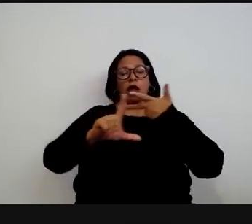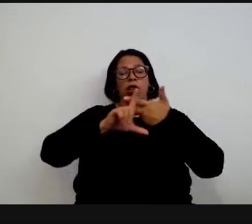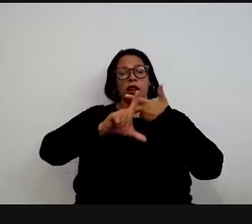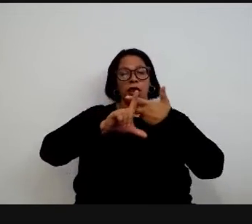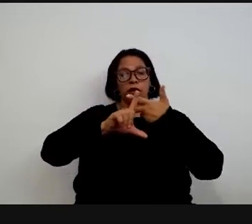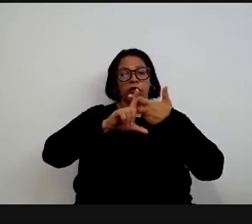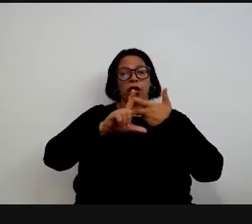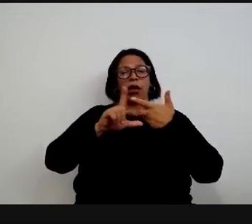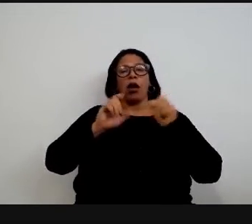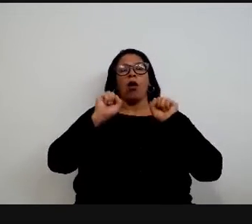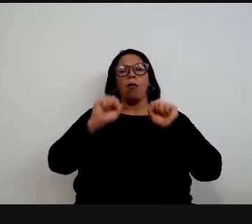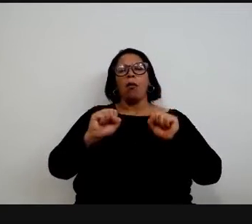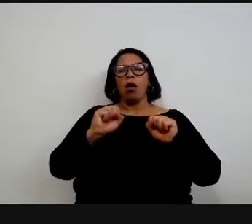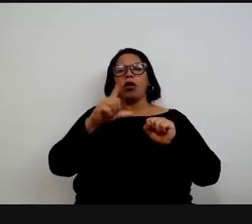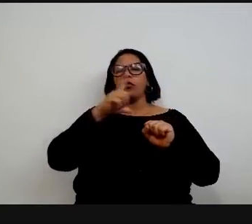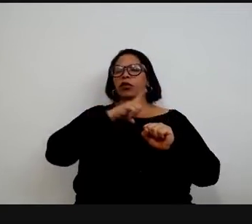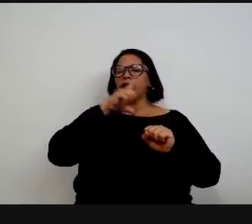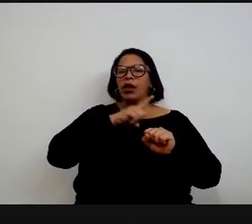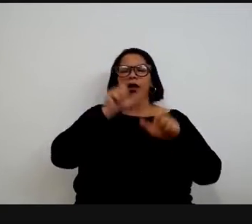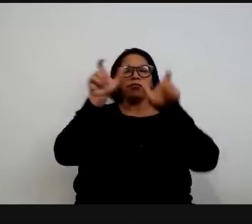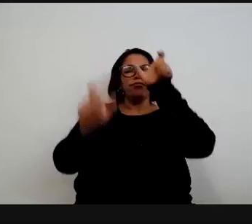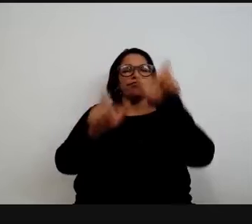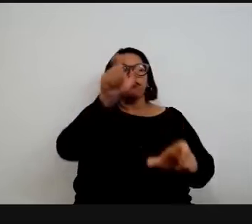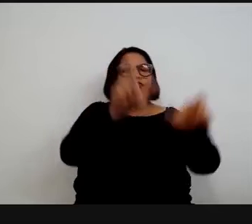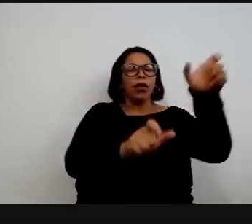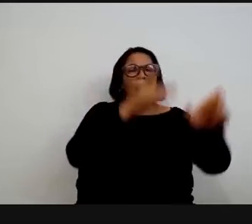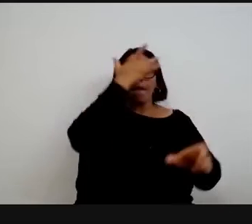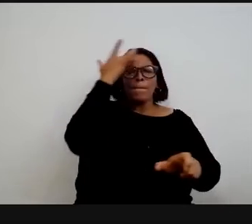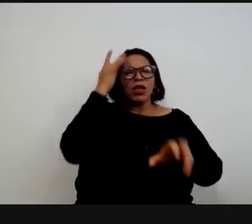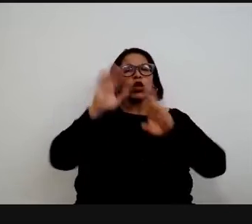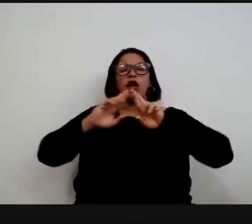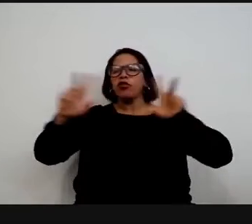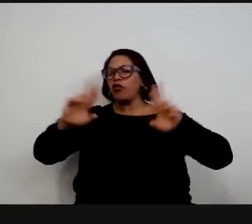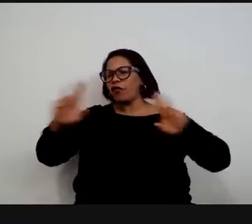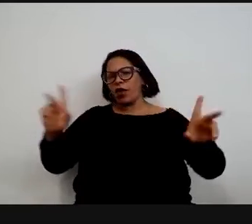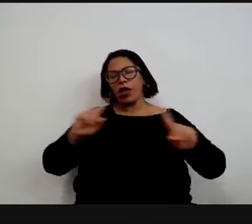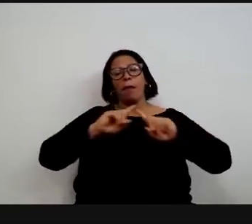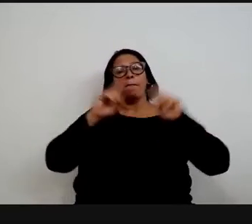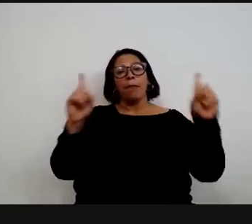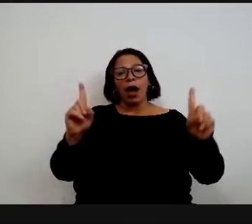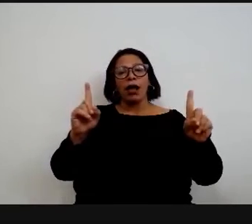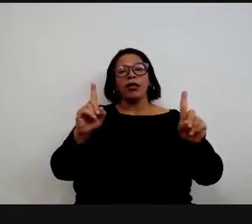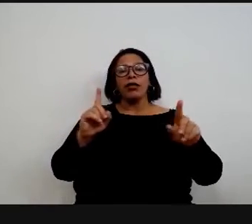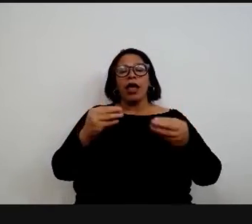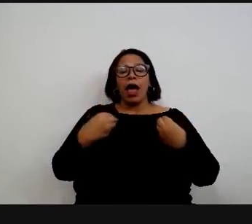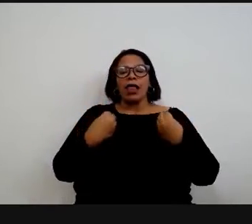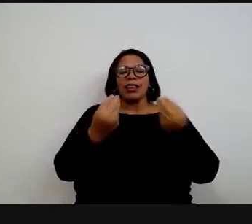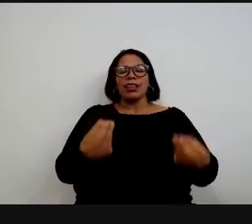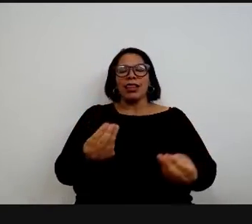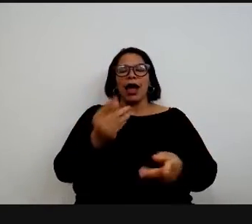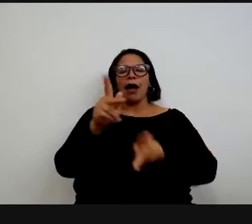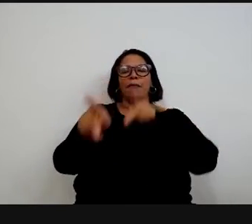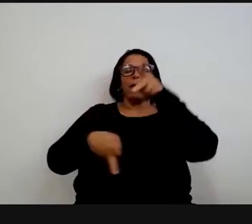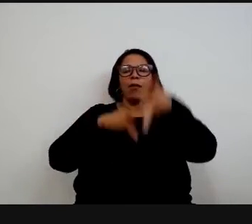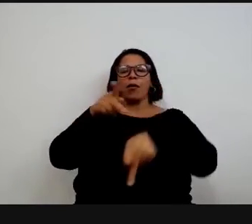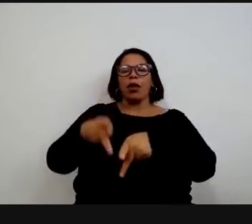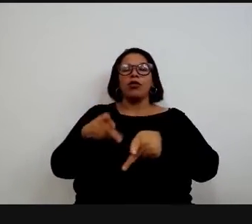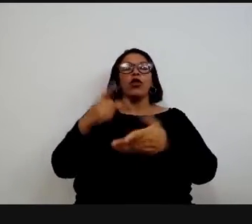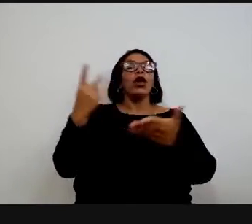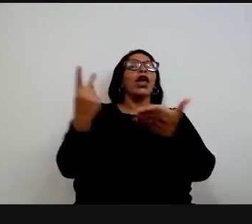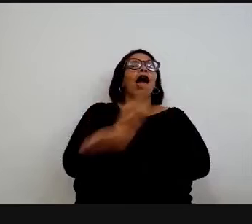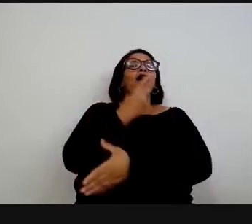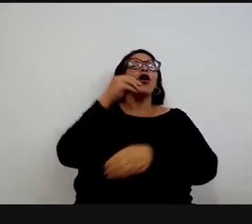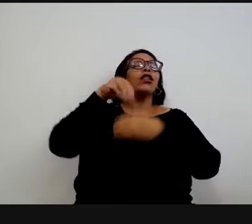ela pode estar montada de jeitos muito diferentes, mas ela tem essa vocação de levar para a população aquilo que está acontecendo dentro